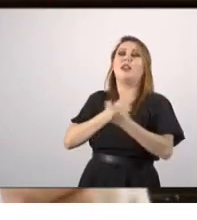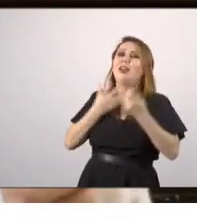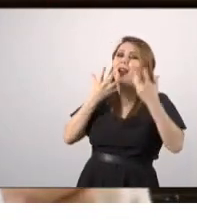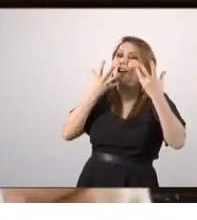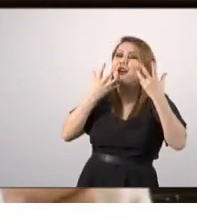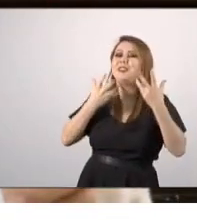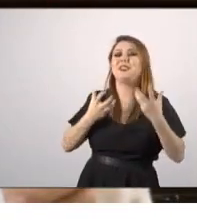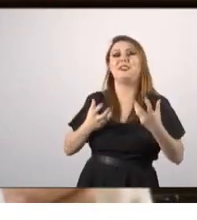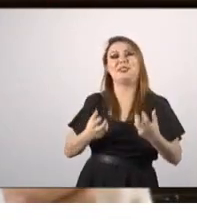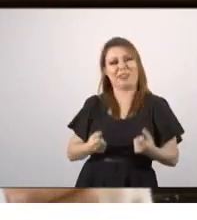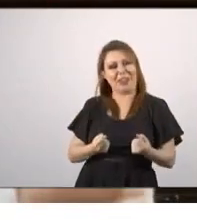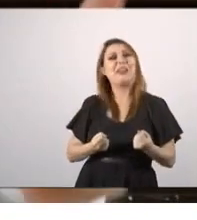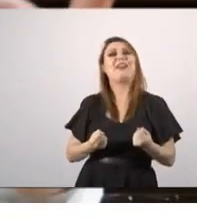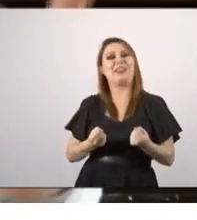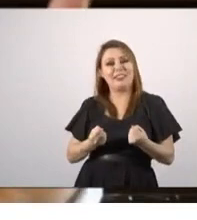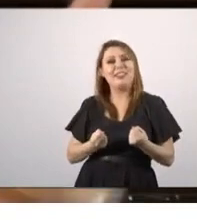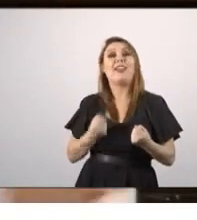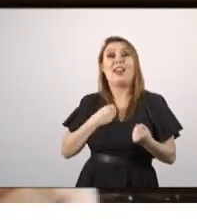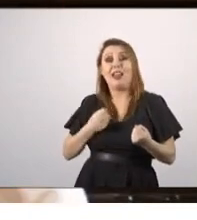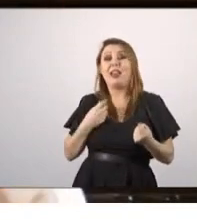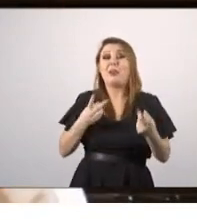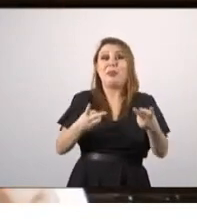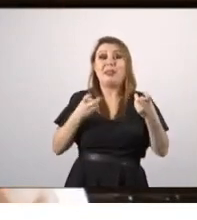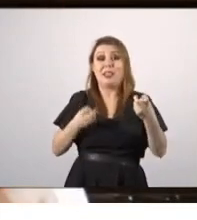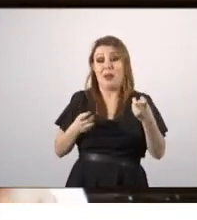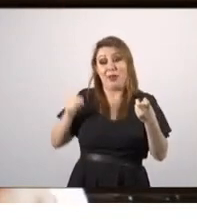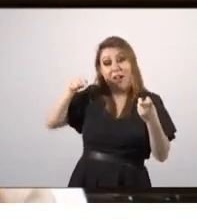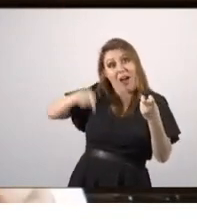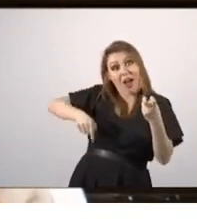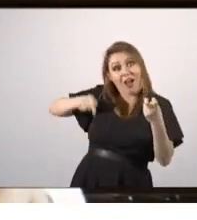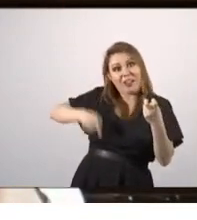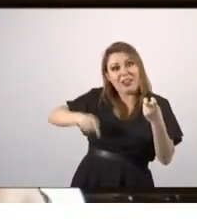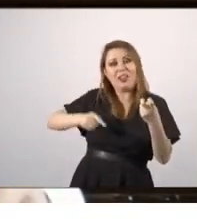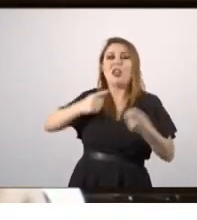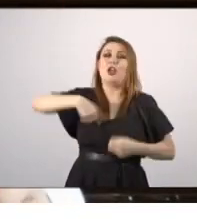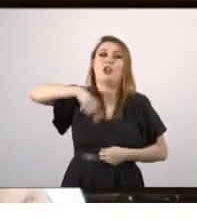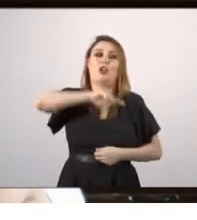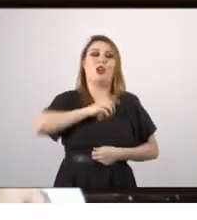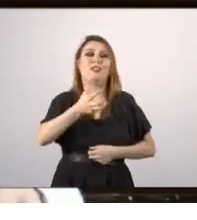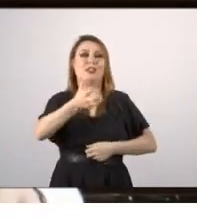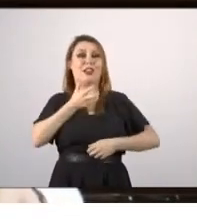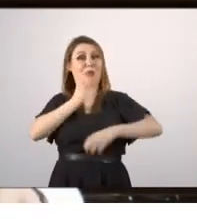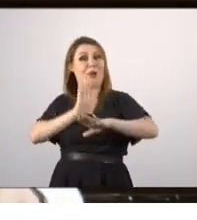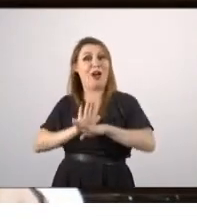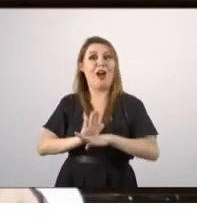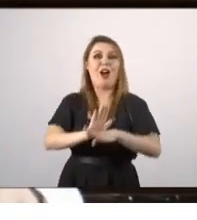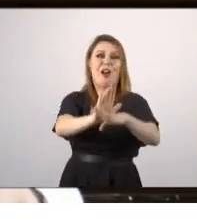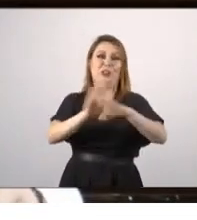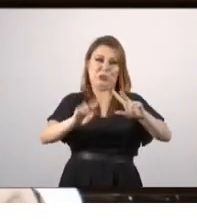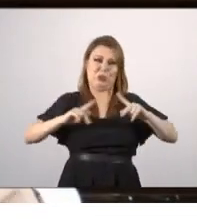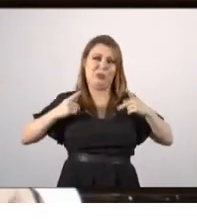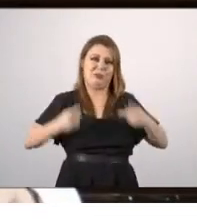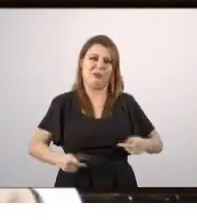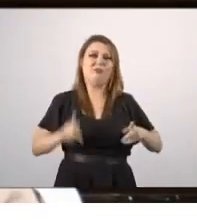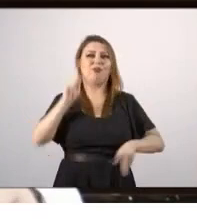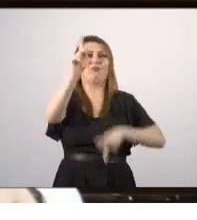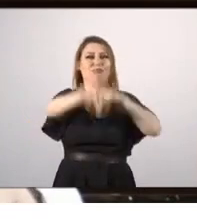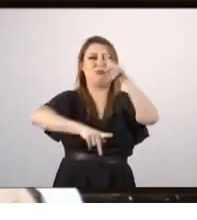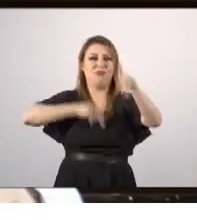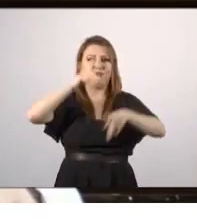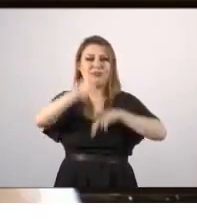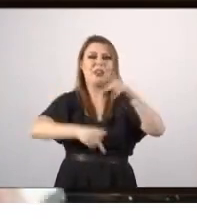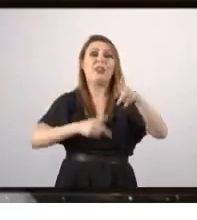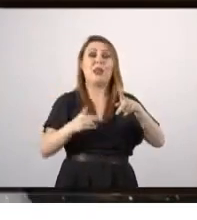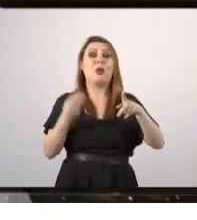grandeza, percebem que desde aqui queremos servir a humanidade buscando com